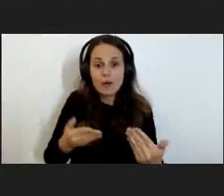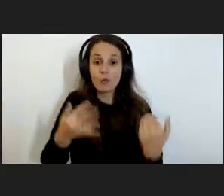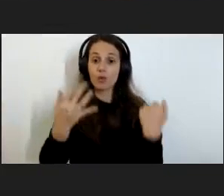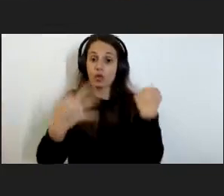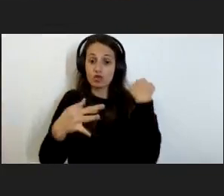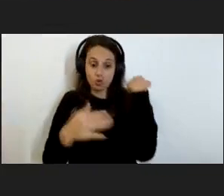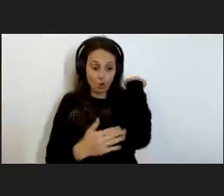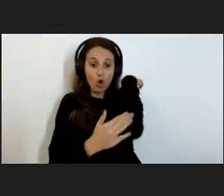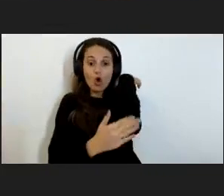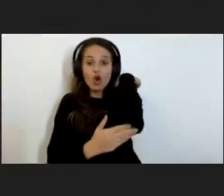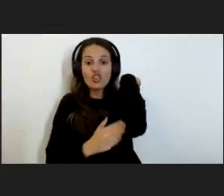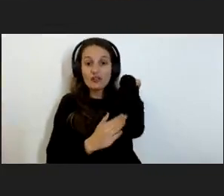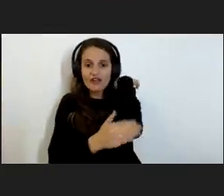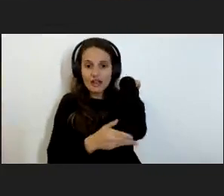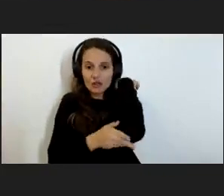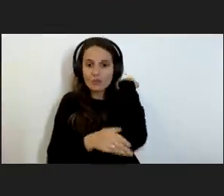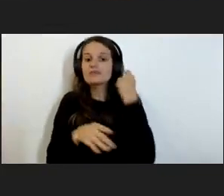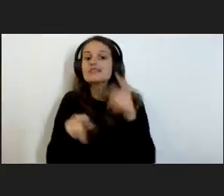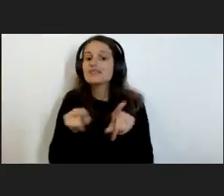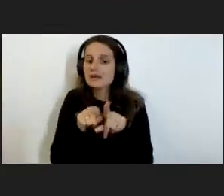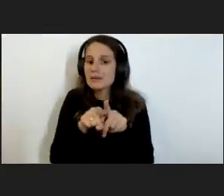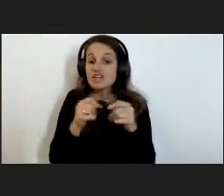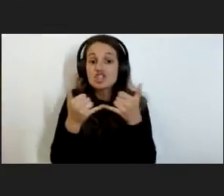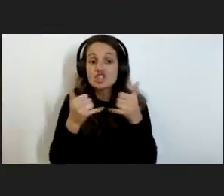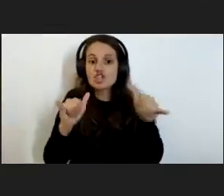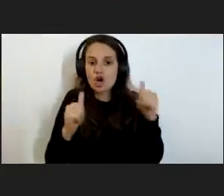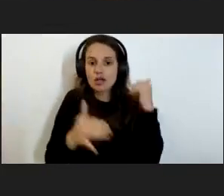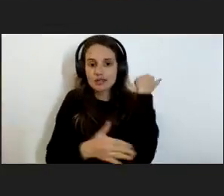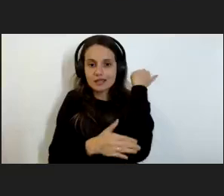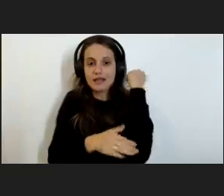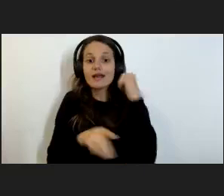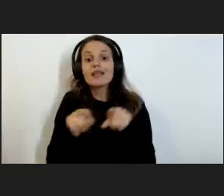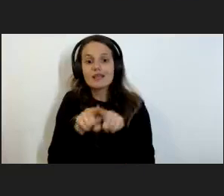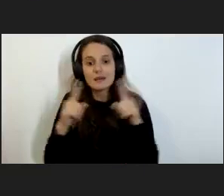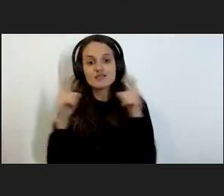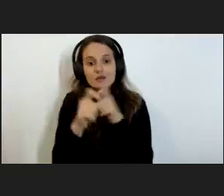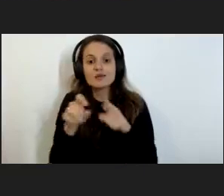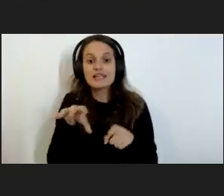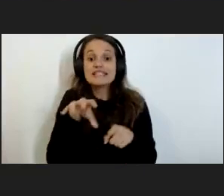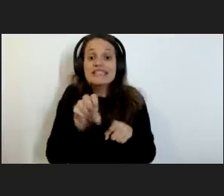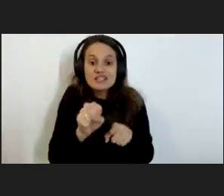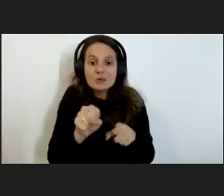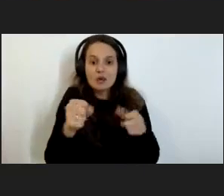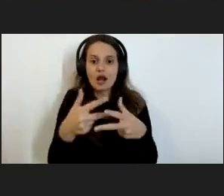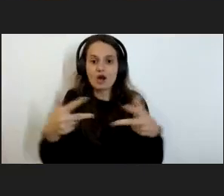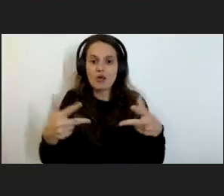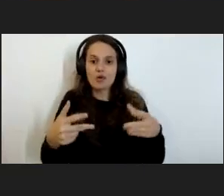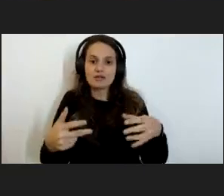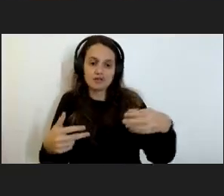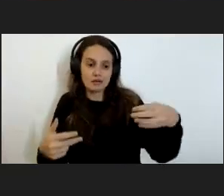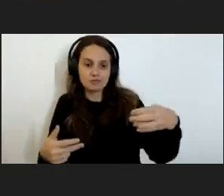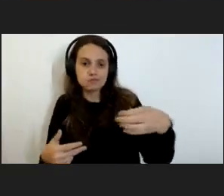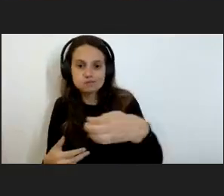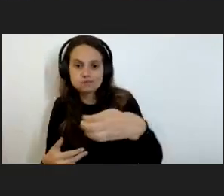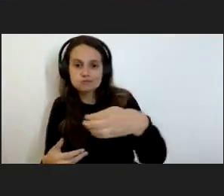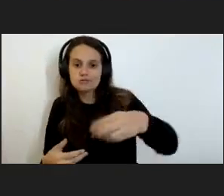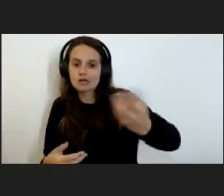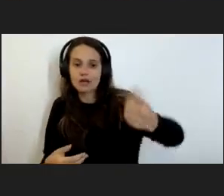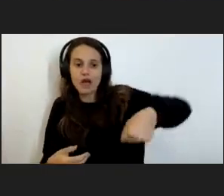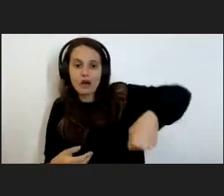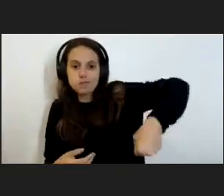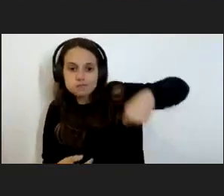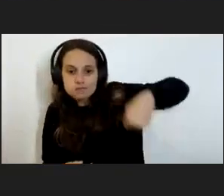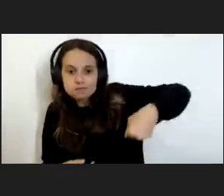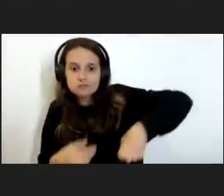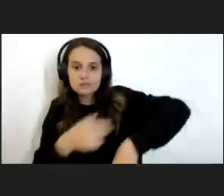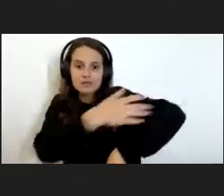muita dor, choque e dificuldade de segurar coisas, por exemplo, de segurar uma sacola de supermercado, você